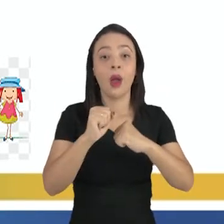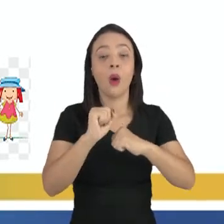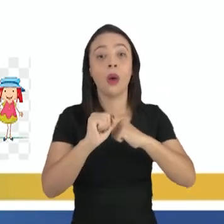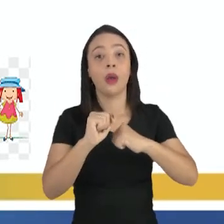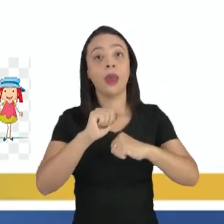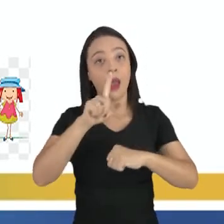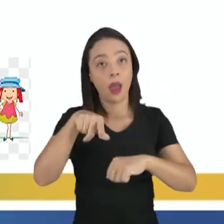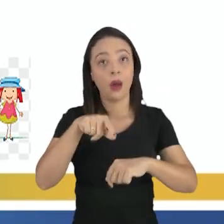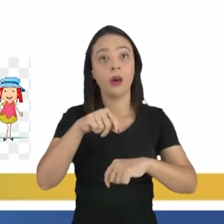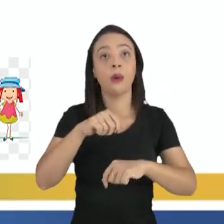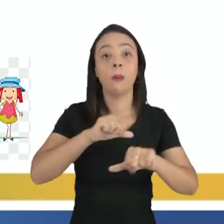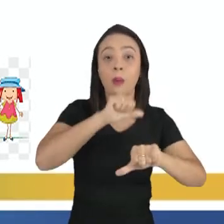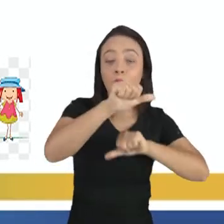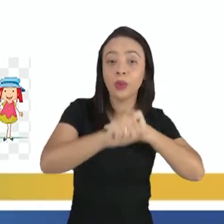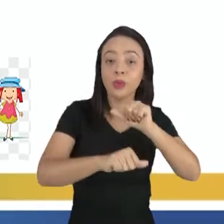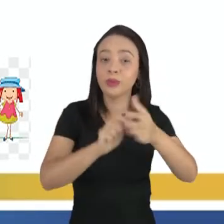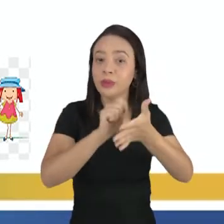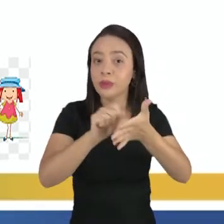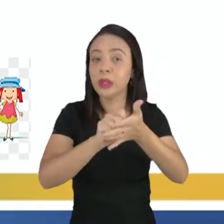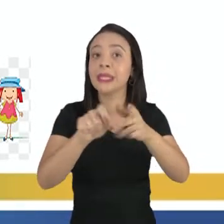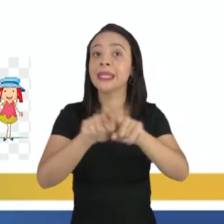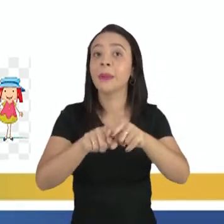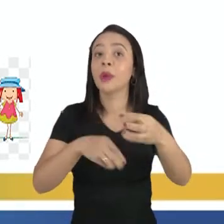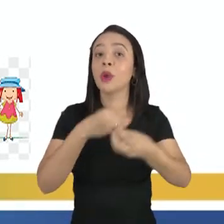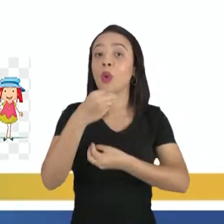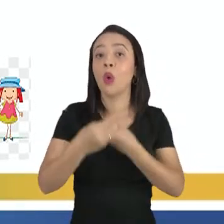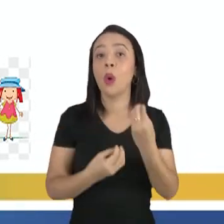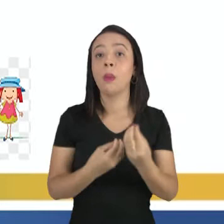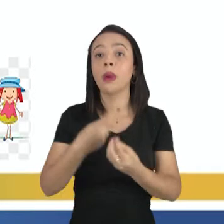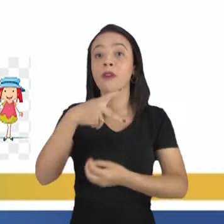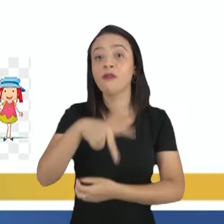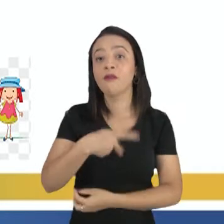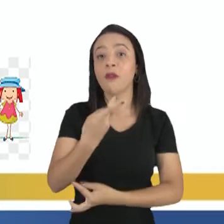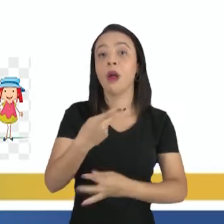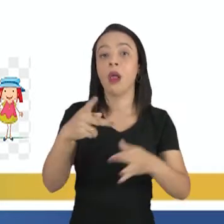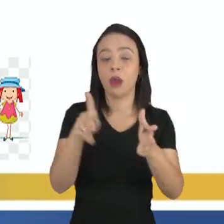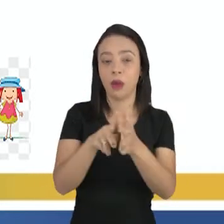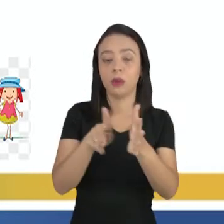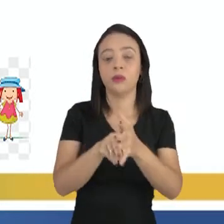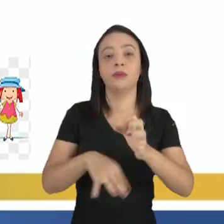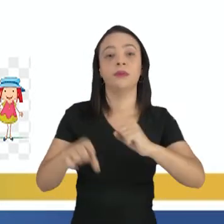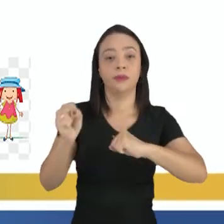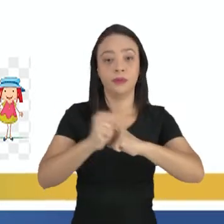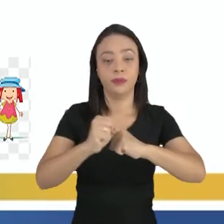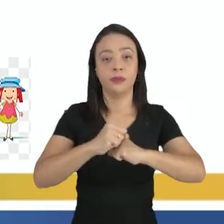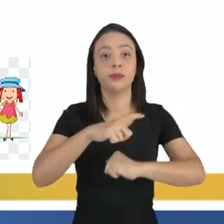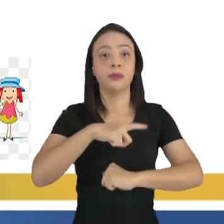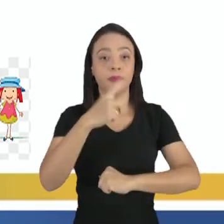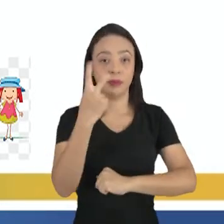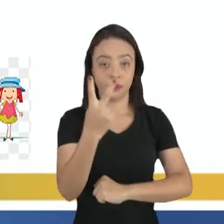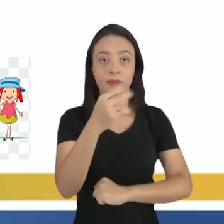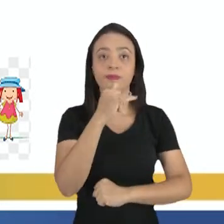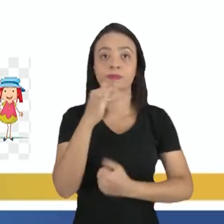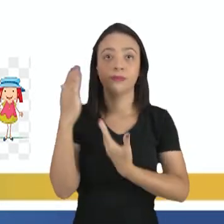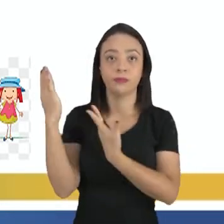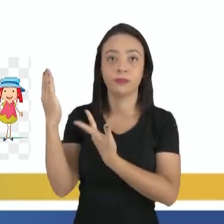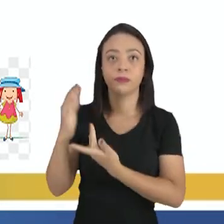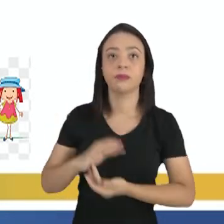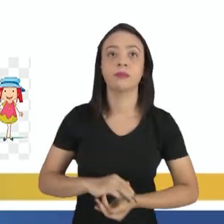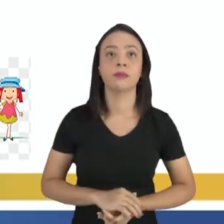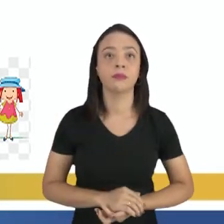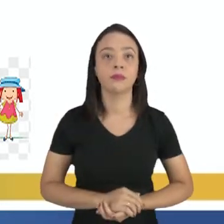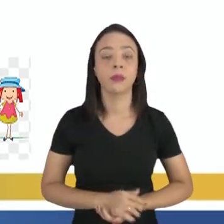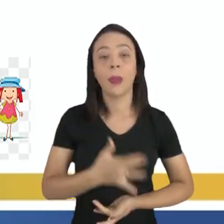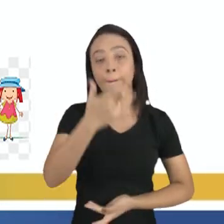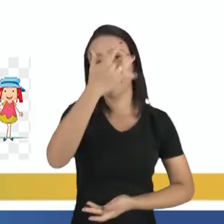gente vai mudar a forma de escrever e também a forma de falar esse substantivo. Então tem 2 exemplos aí. Person, que